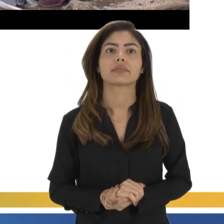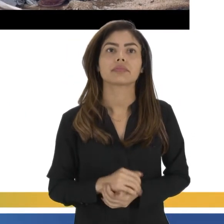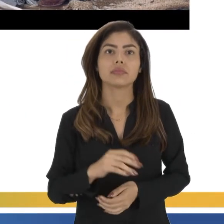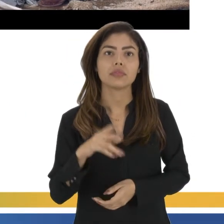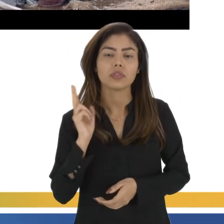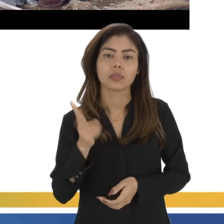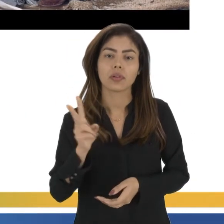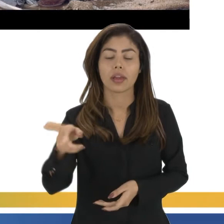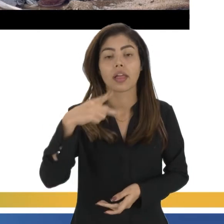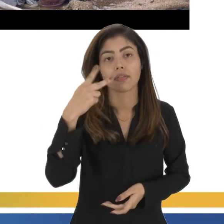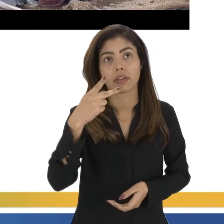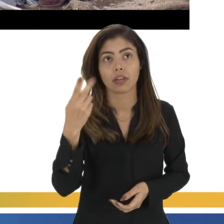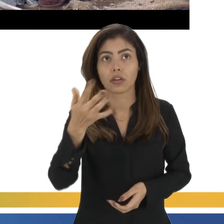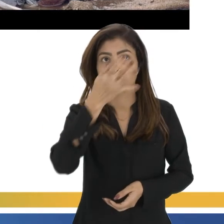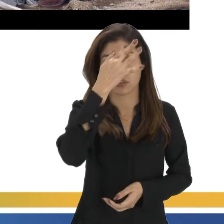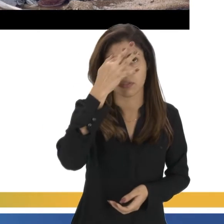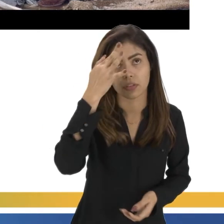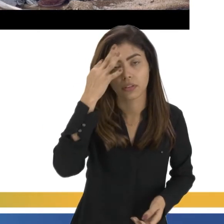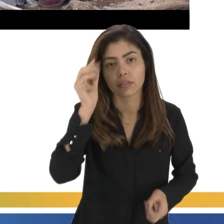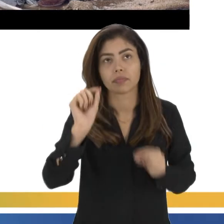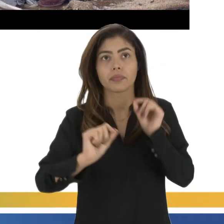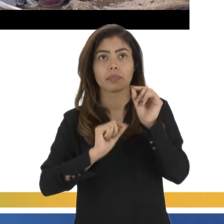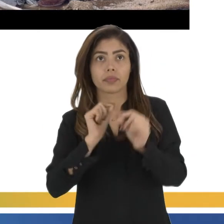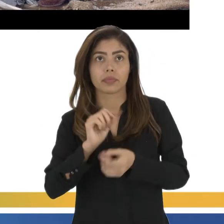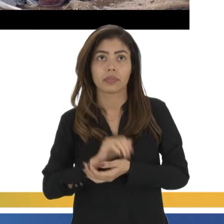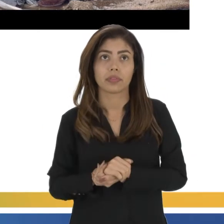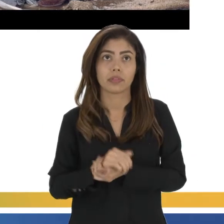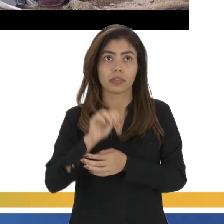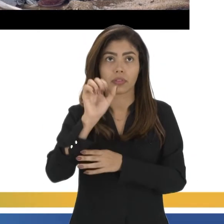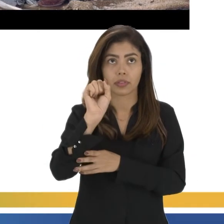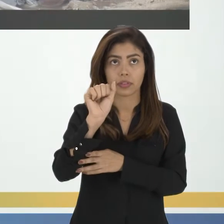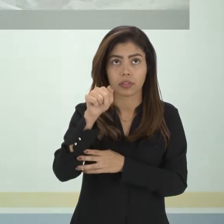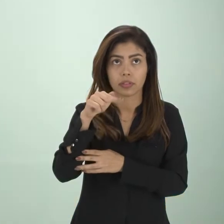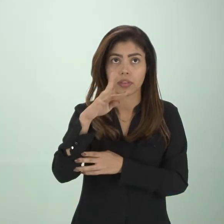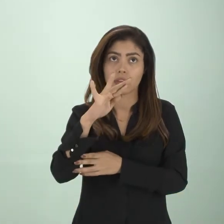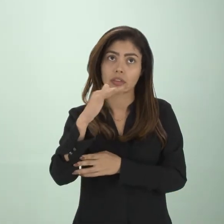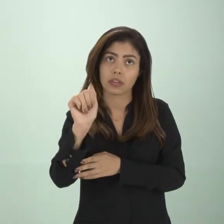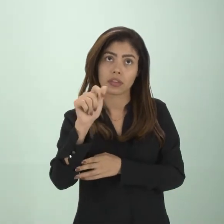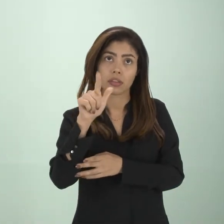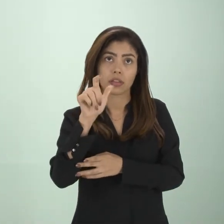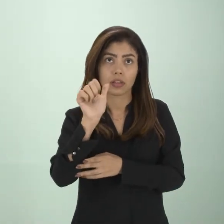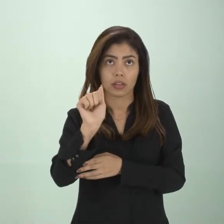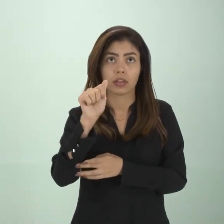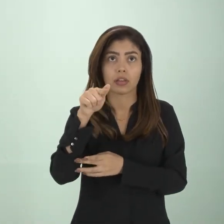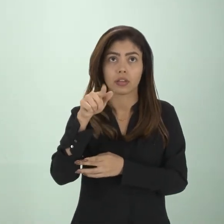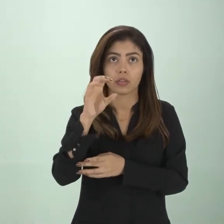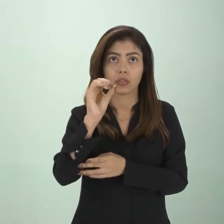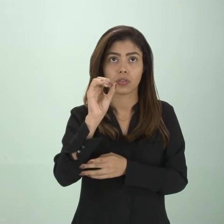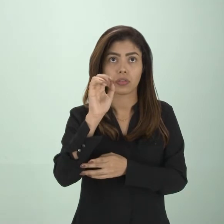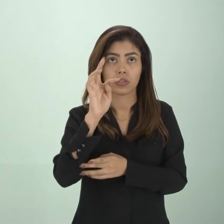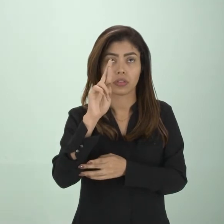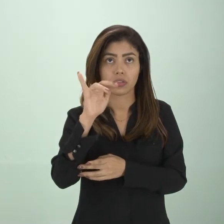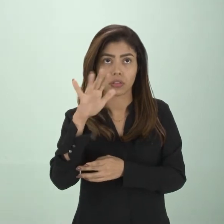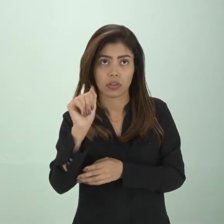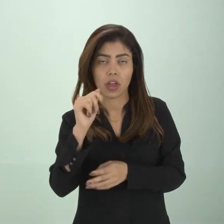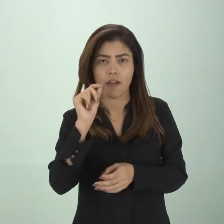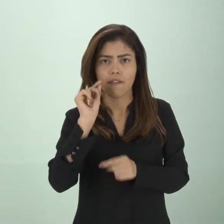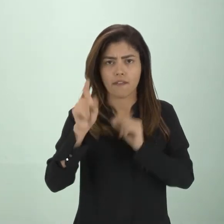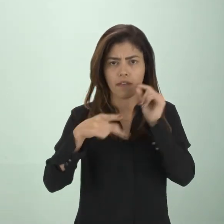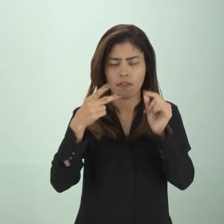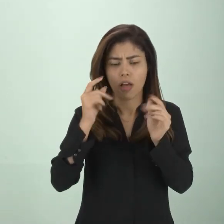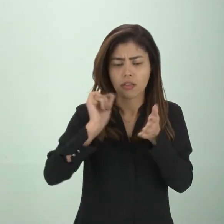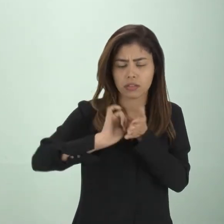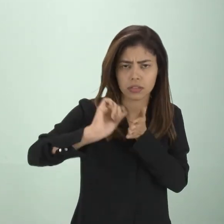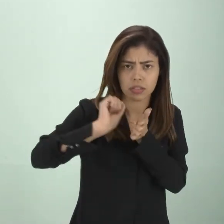falaremos agora do filósofo Santo Agostinho. esse filósofo, ele irá escrever uma